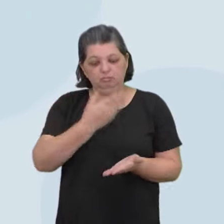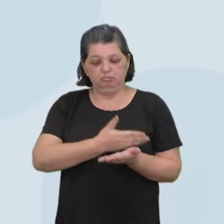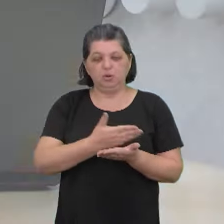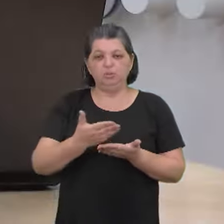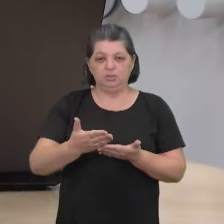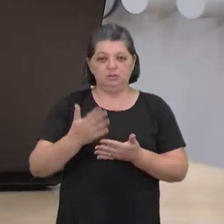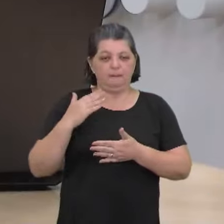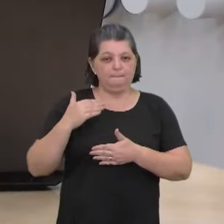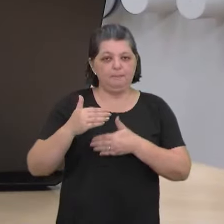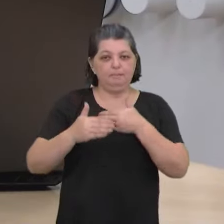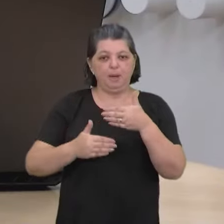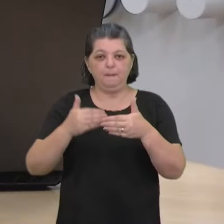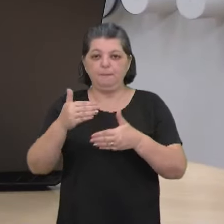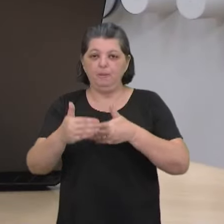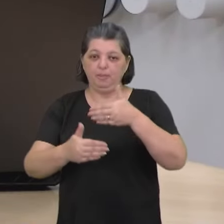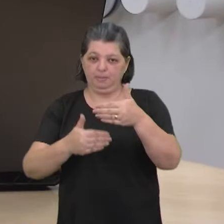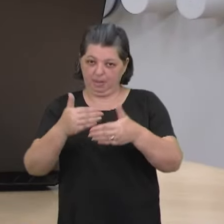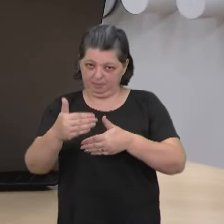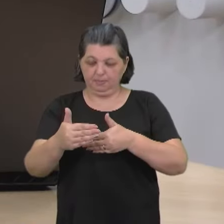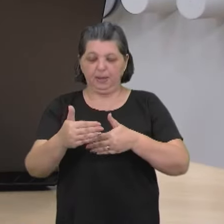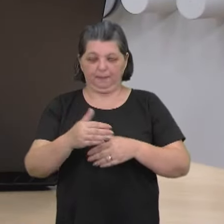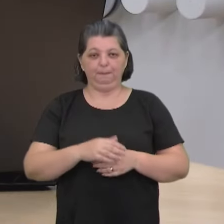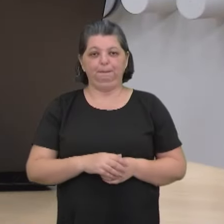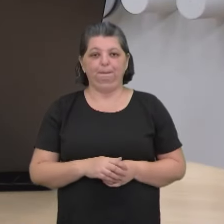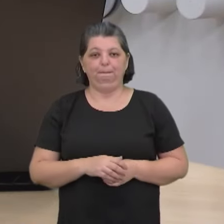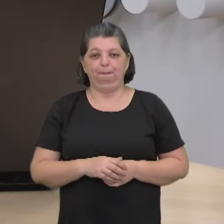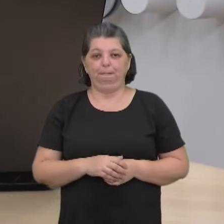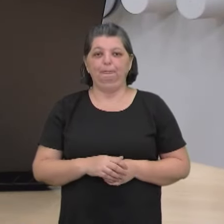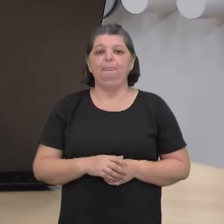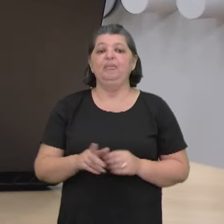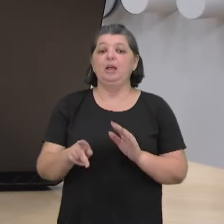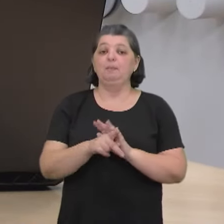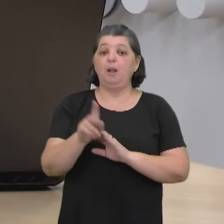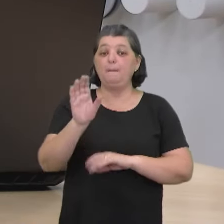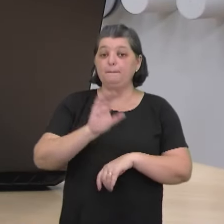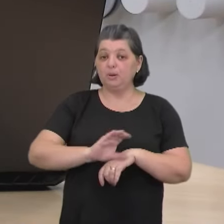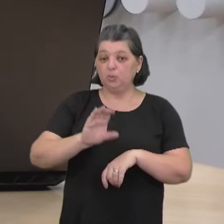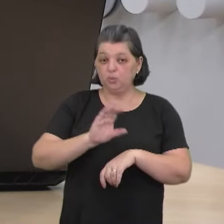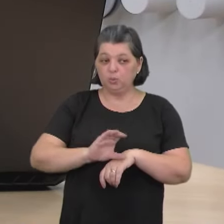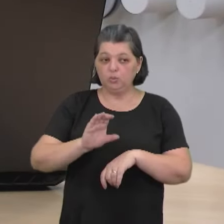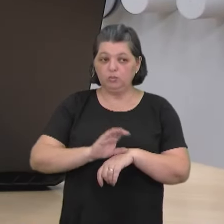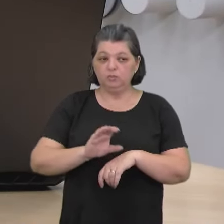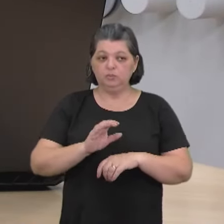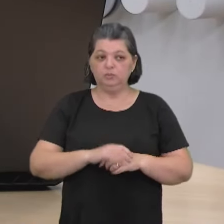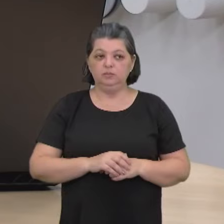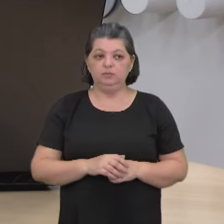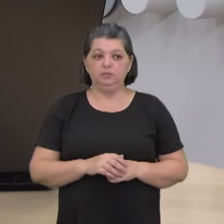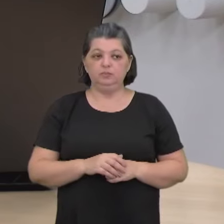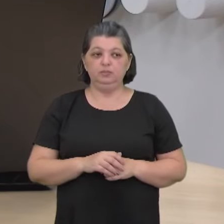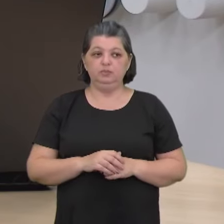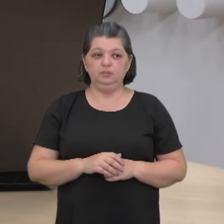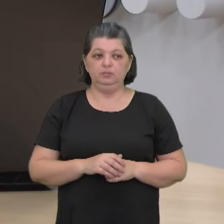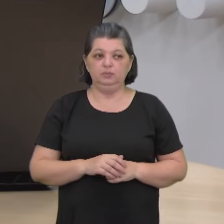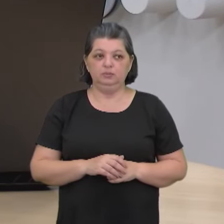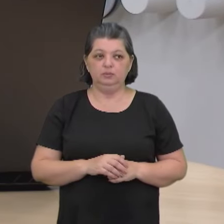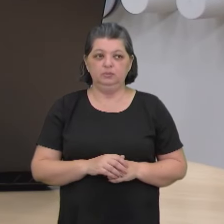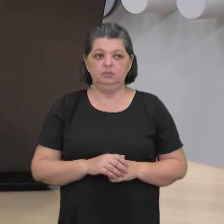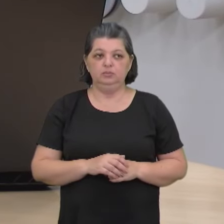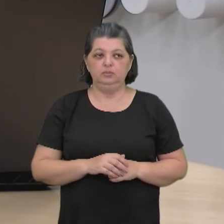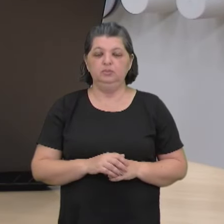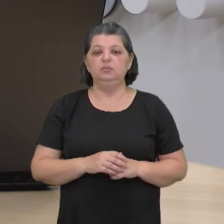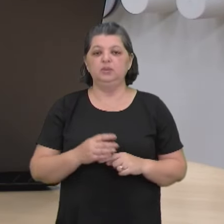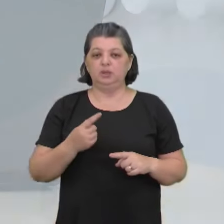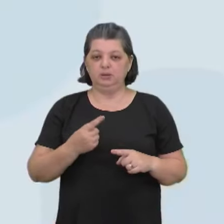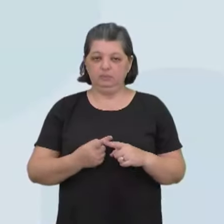cada vez no nosso caminho aqui, no nosso curso. E a gente recapitula o que a gente viu na nossa